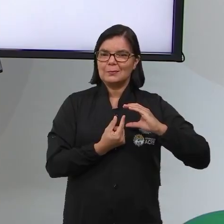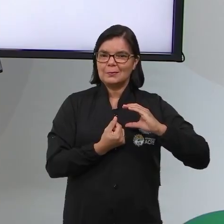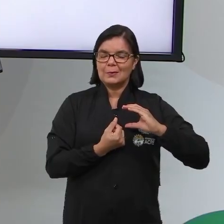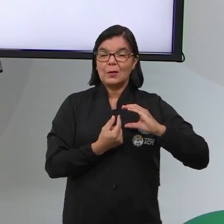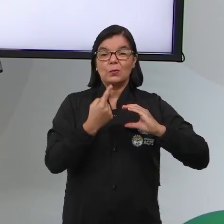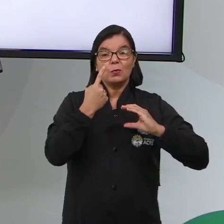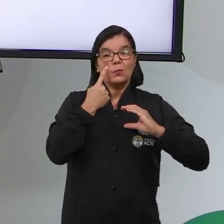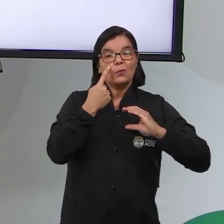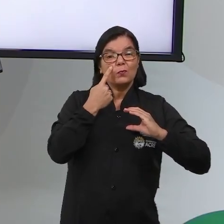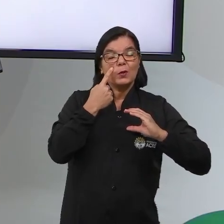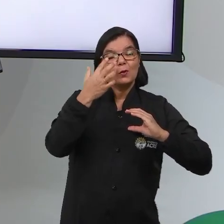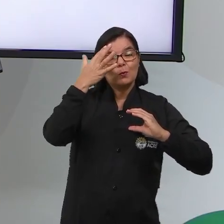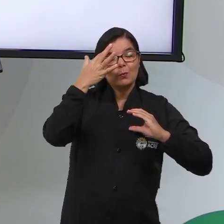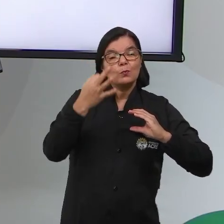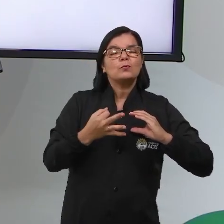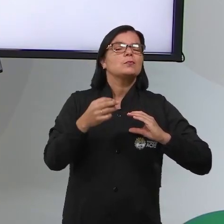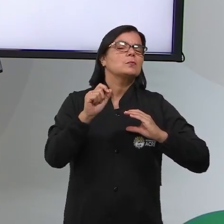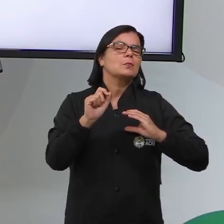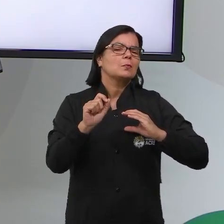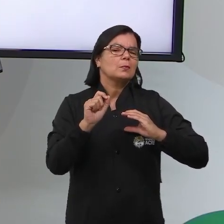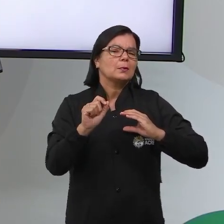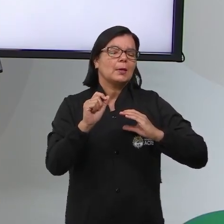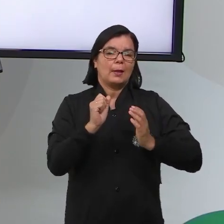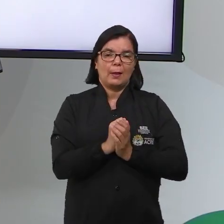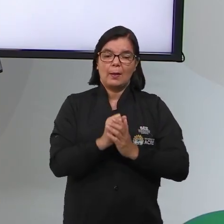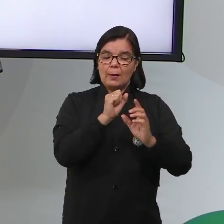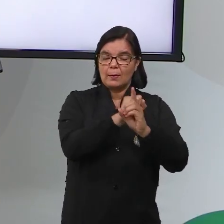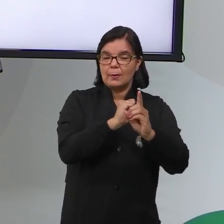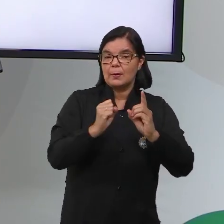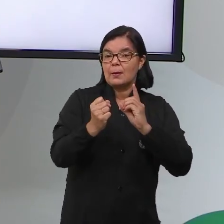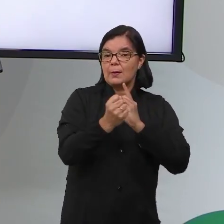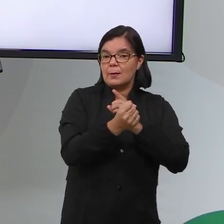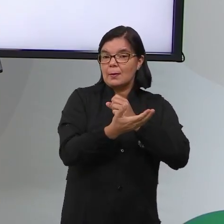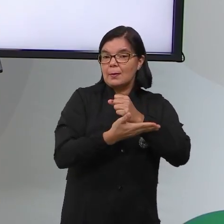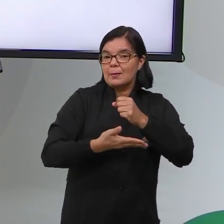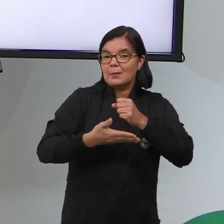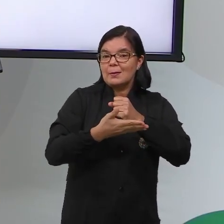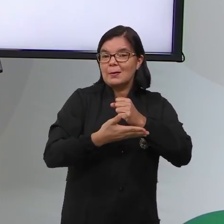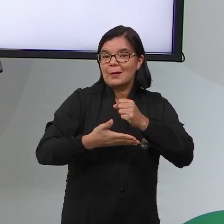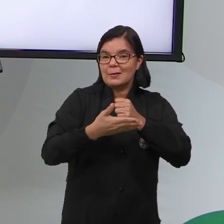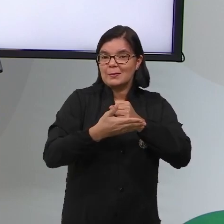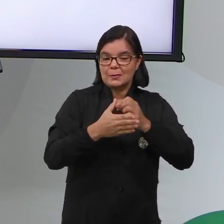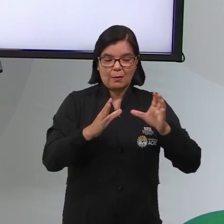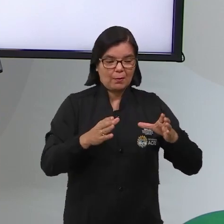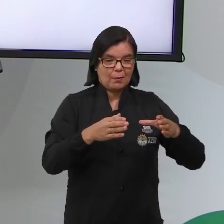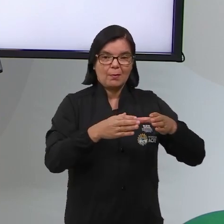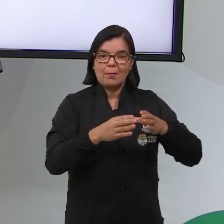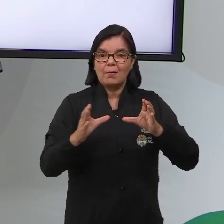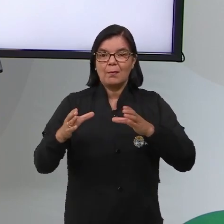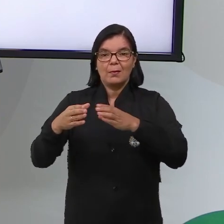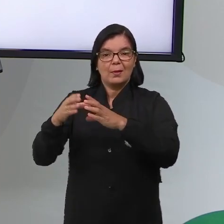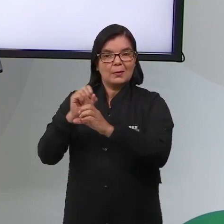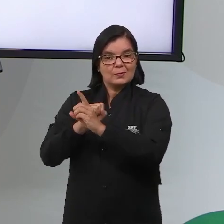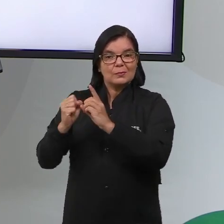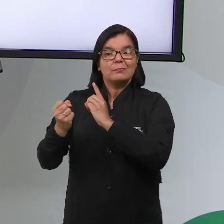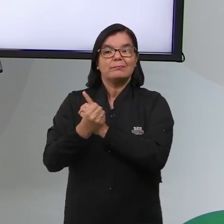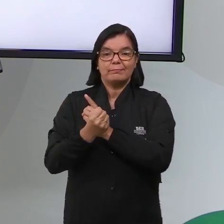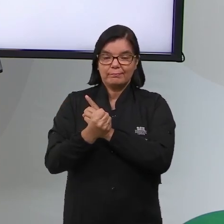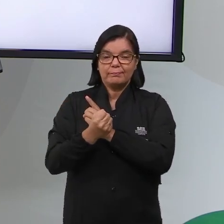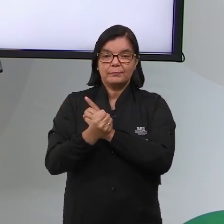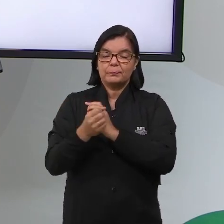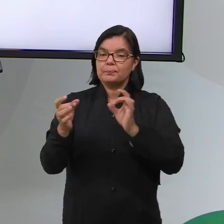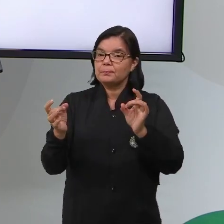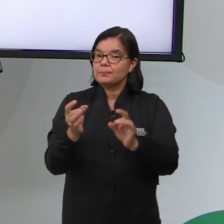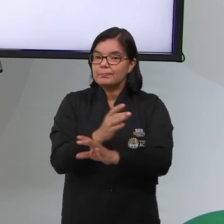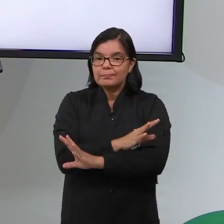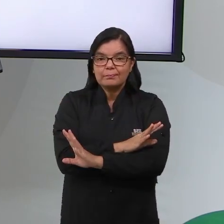estou observando justamente o quê? Uma sociedade baseada em classes sociais.